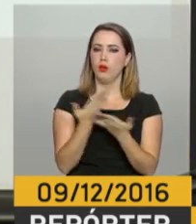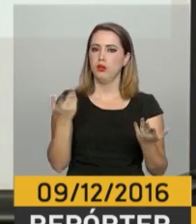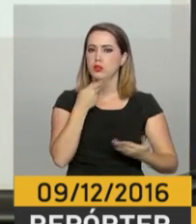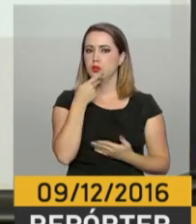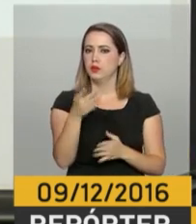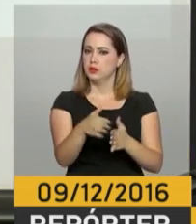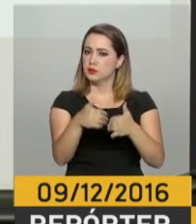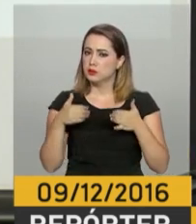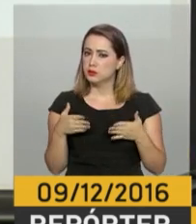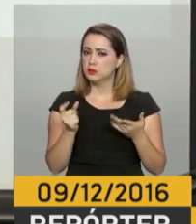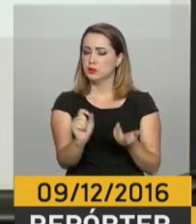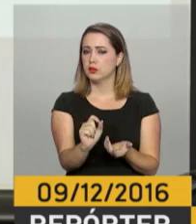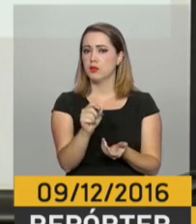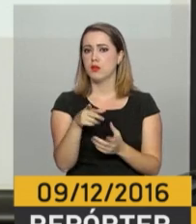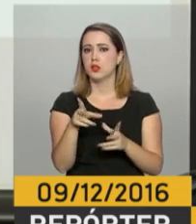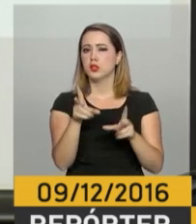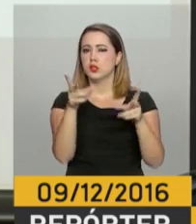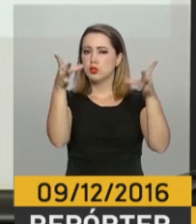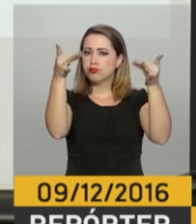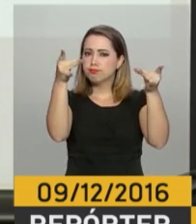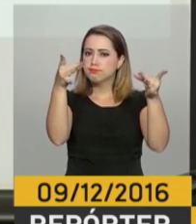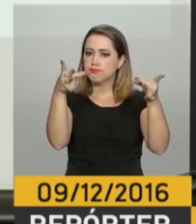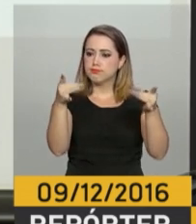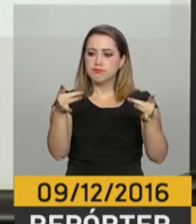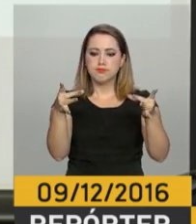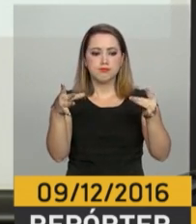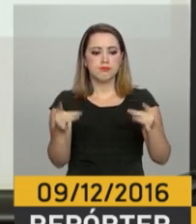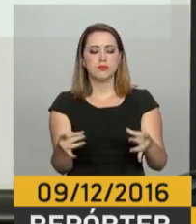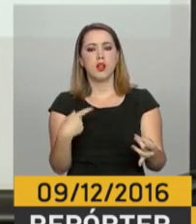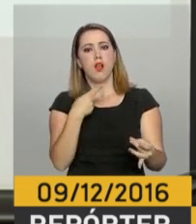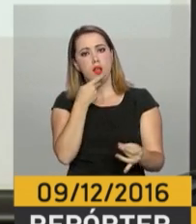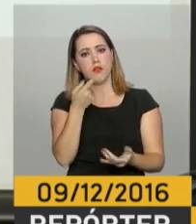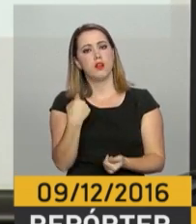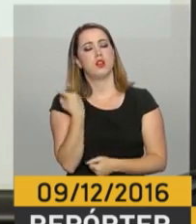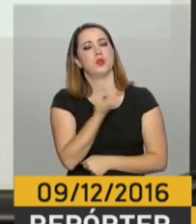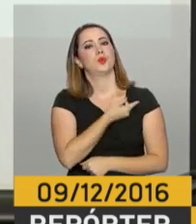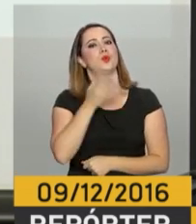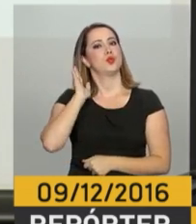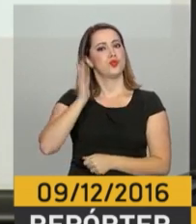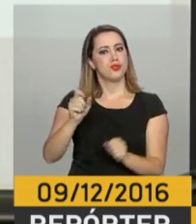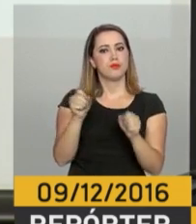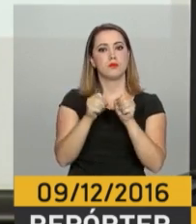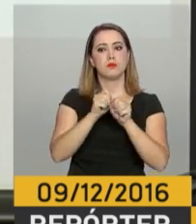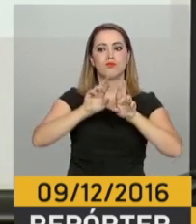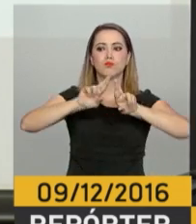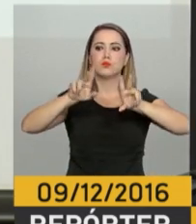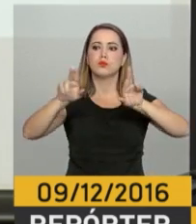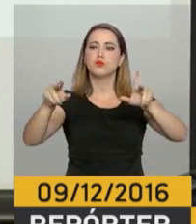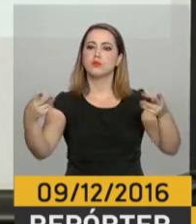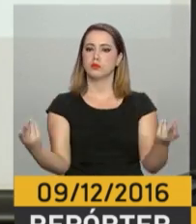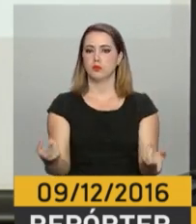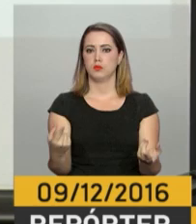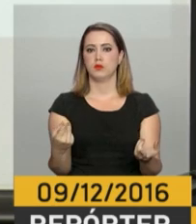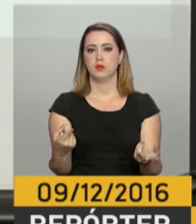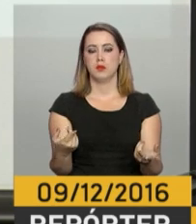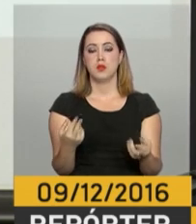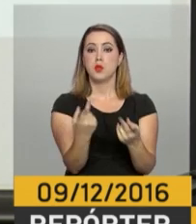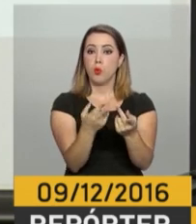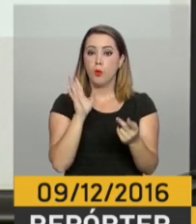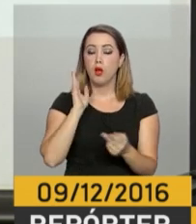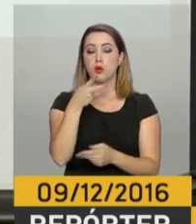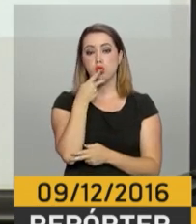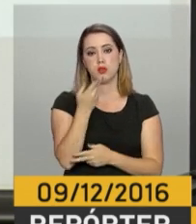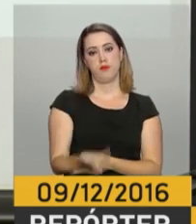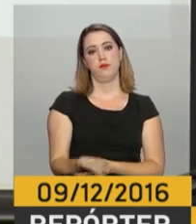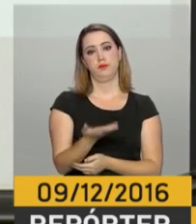liberdade de fazer essas observações para dizer, olha aqui, nós estamos fazendo muita coisa, como aqui foi